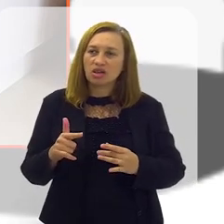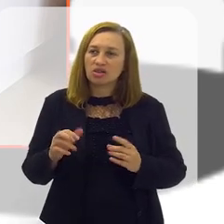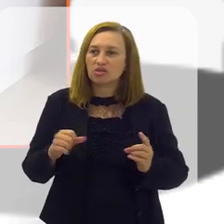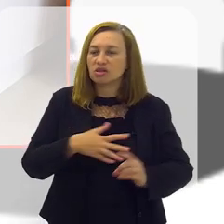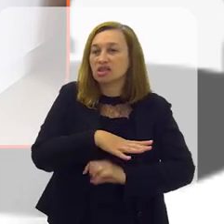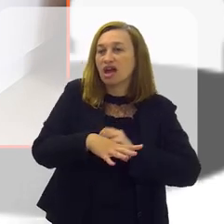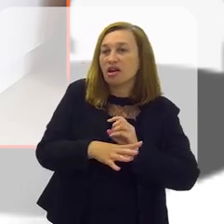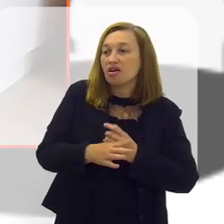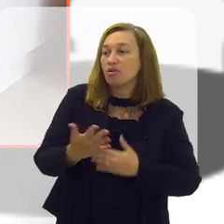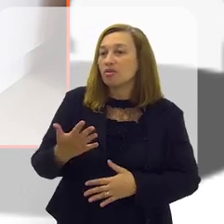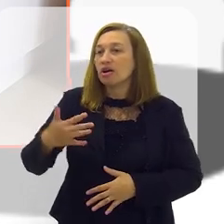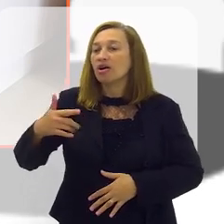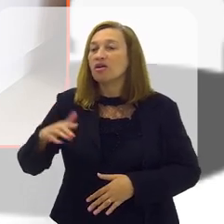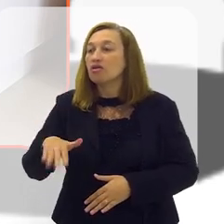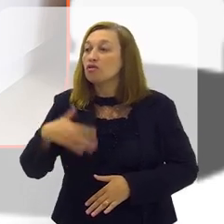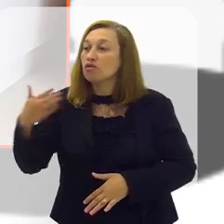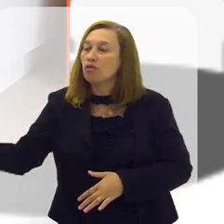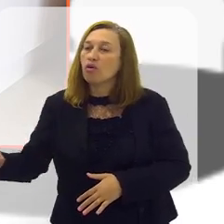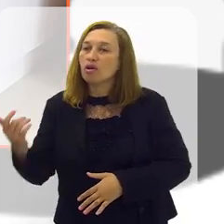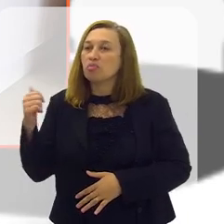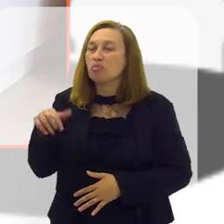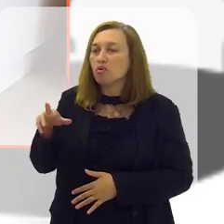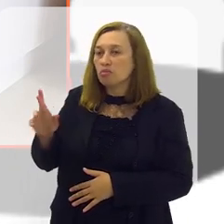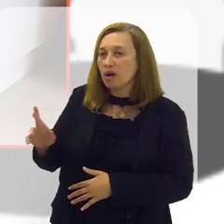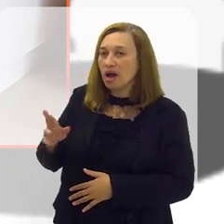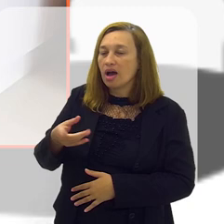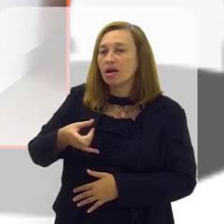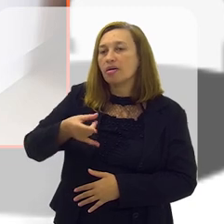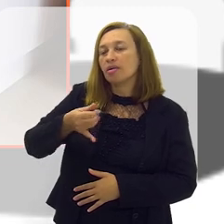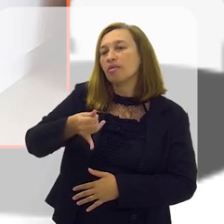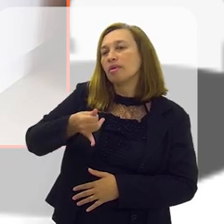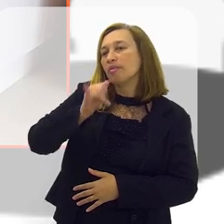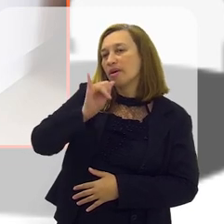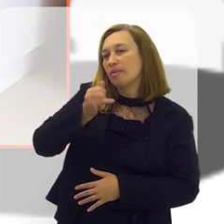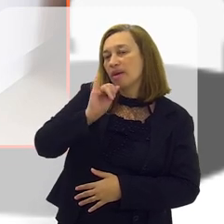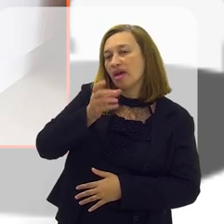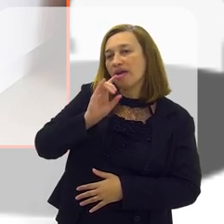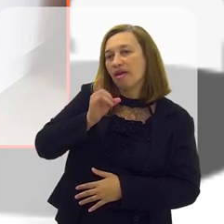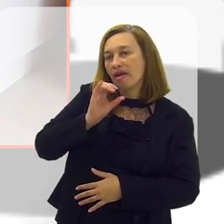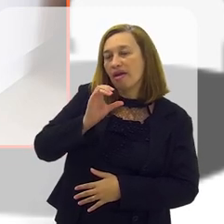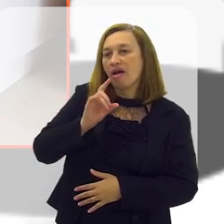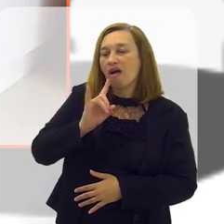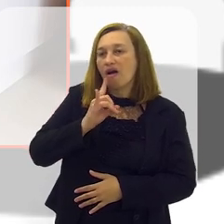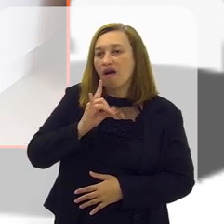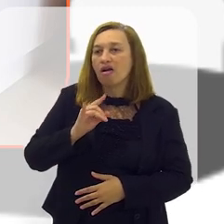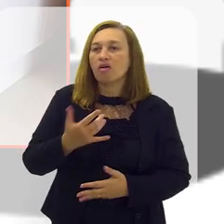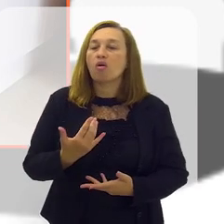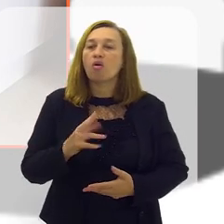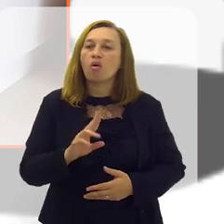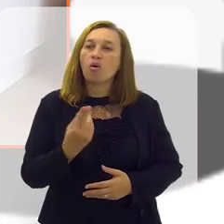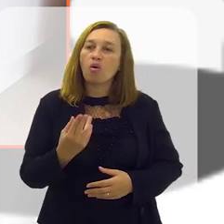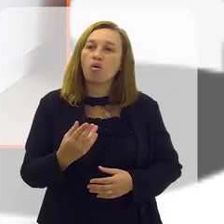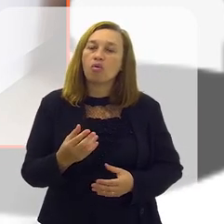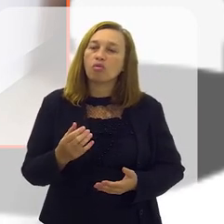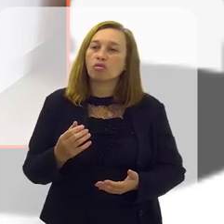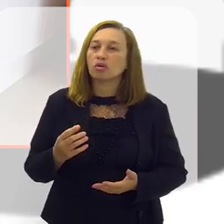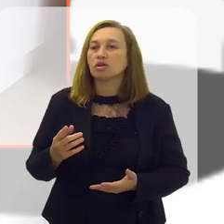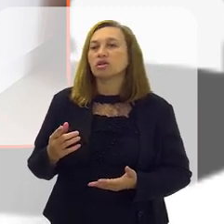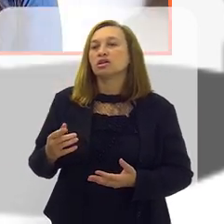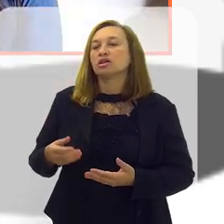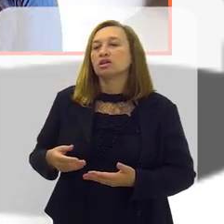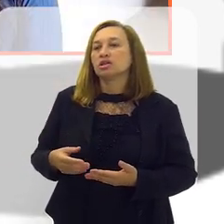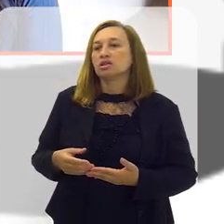fora, para o bar da frente, ou levam bebida e bebem do lado de fora da festa. Então, é como se